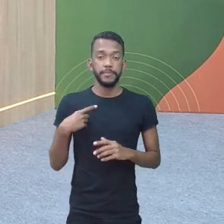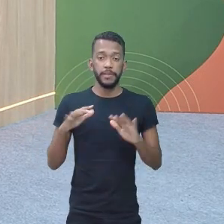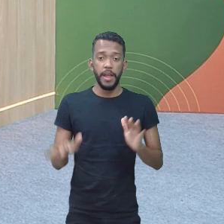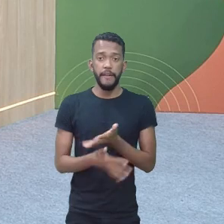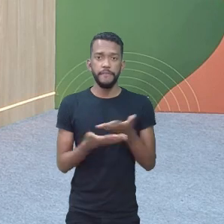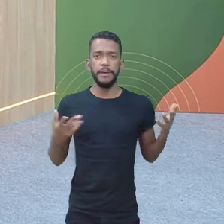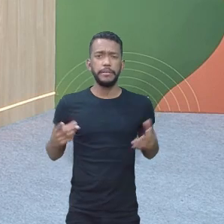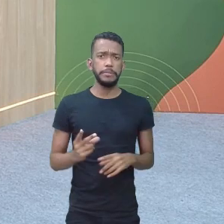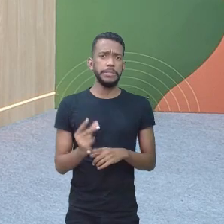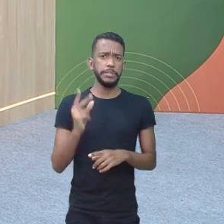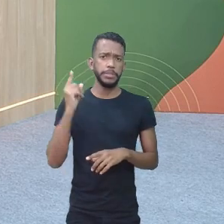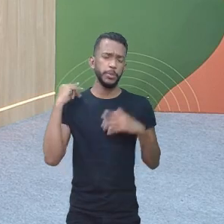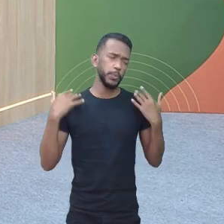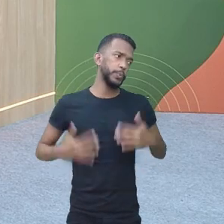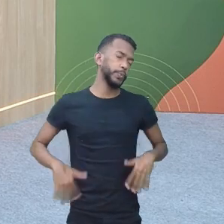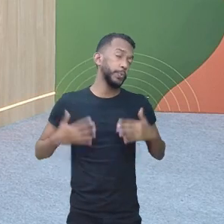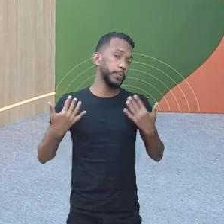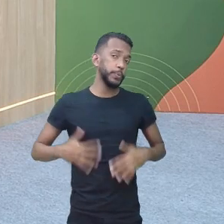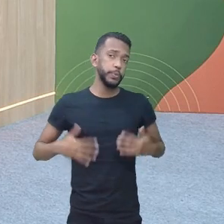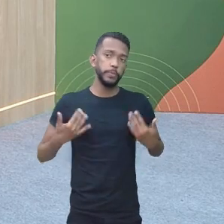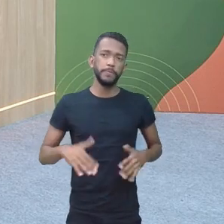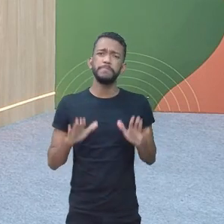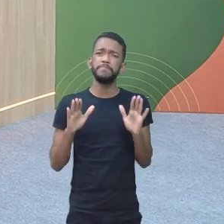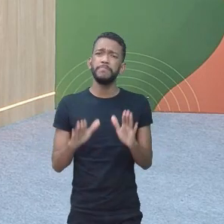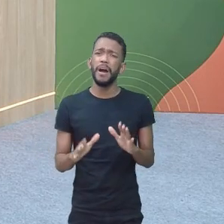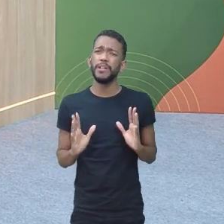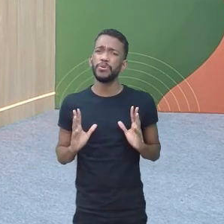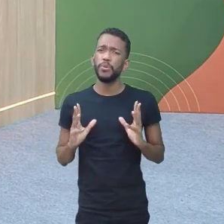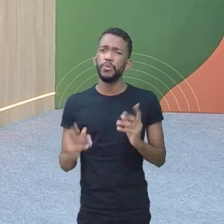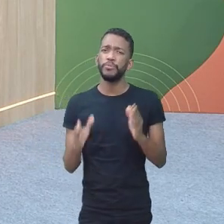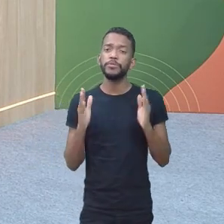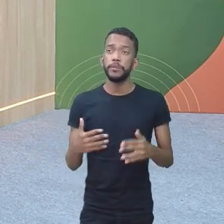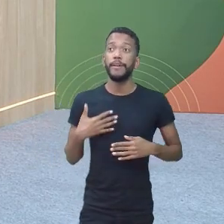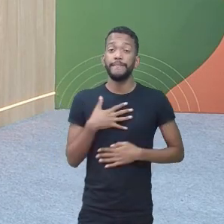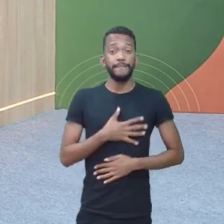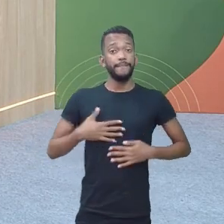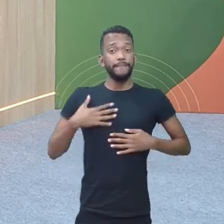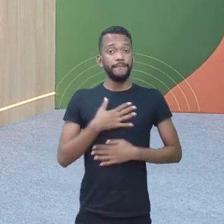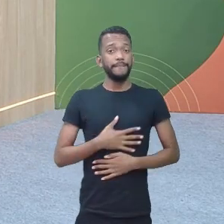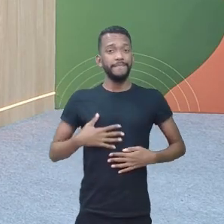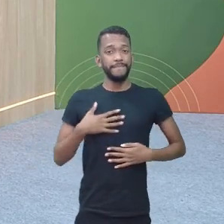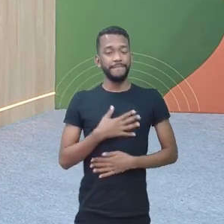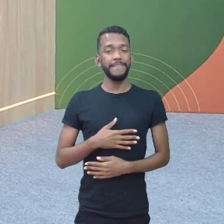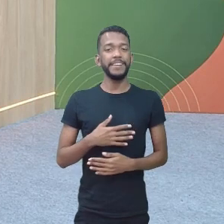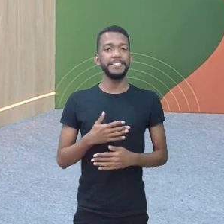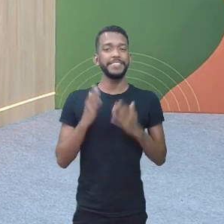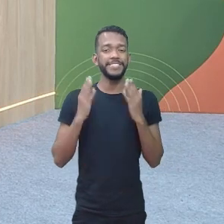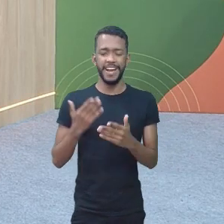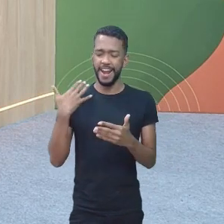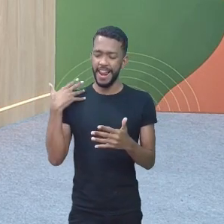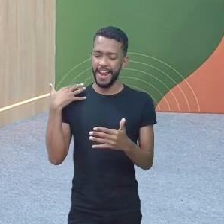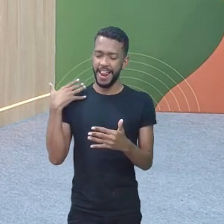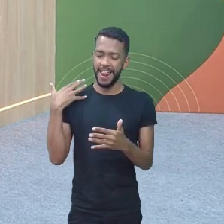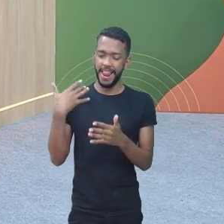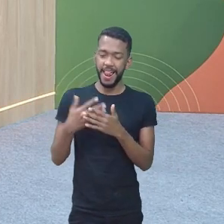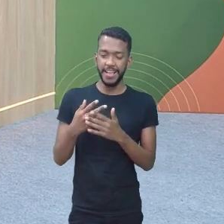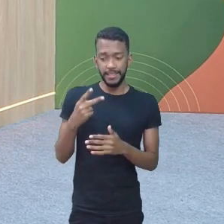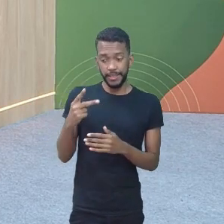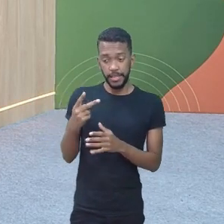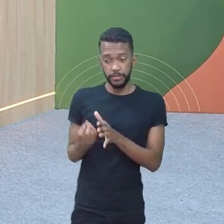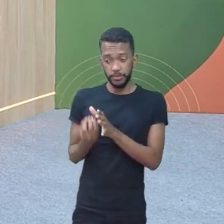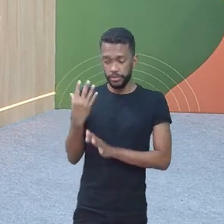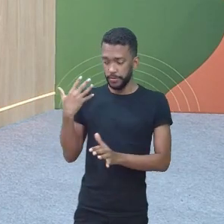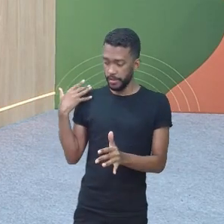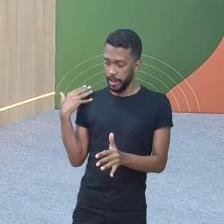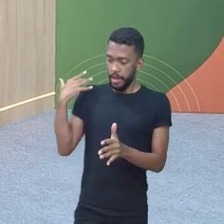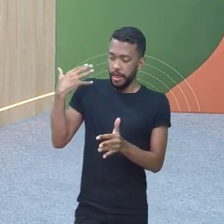muito antigo. Mas será que todo mundo curtia os Jogos Olímpicos desde o seu surgimento? Como